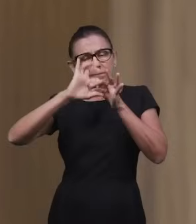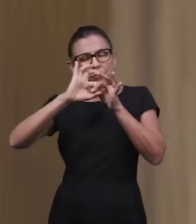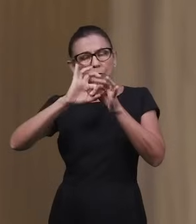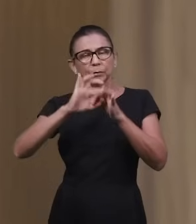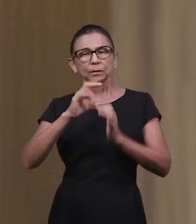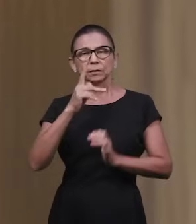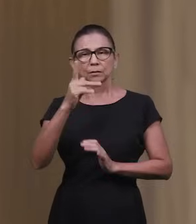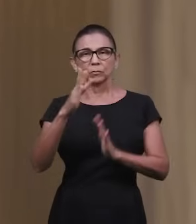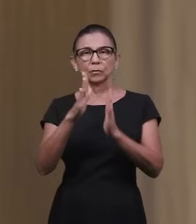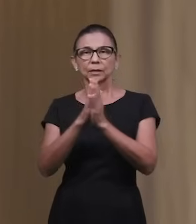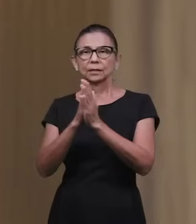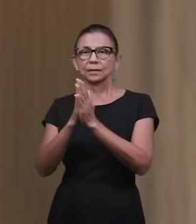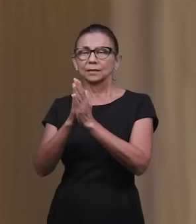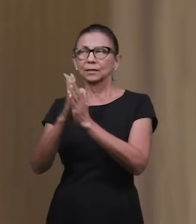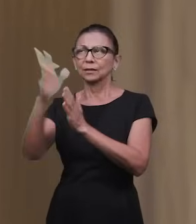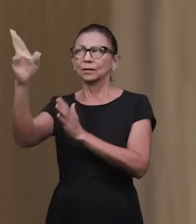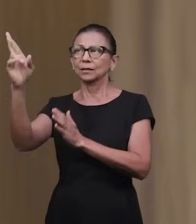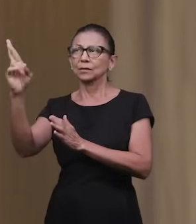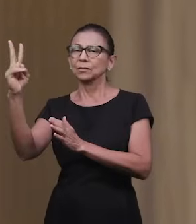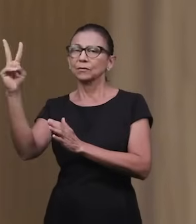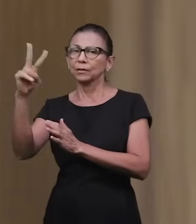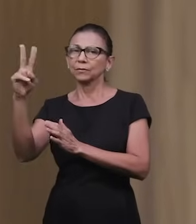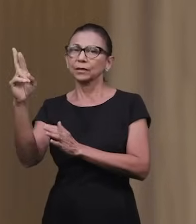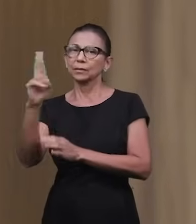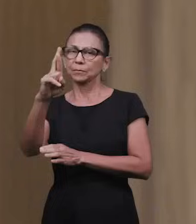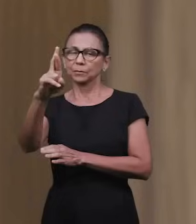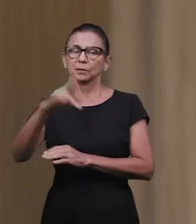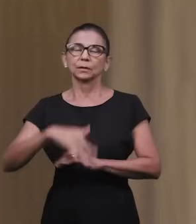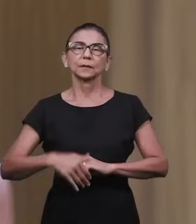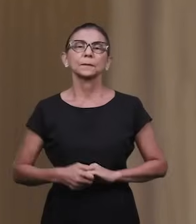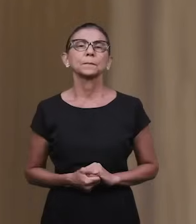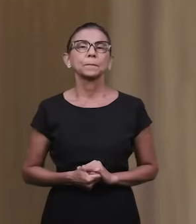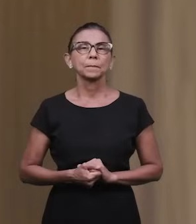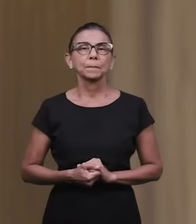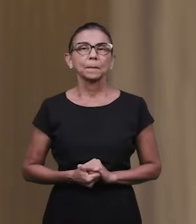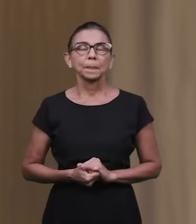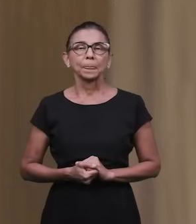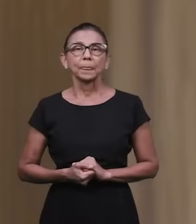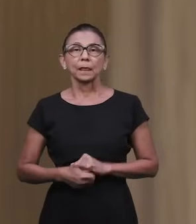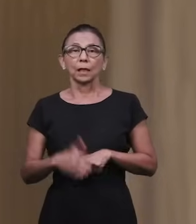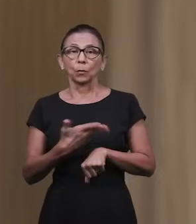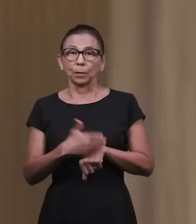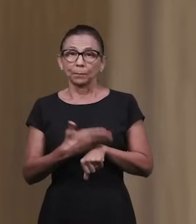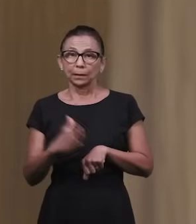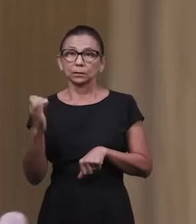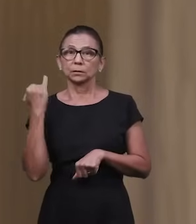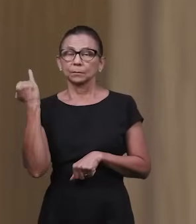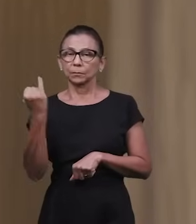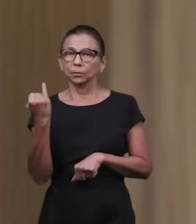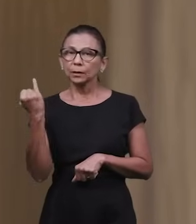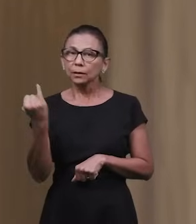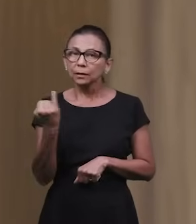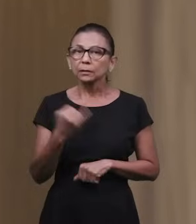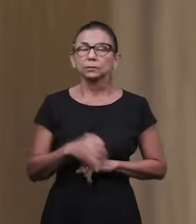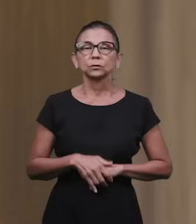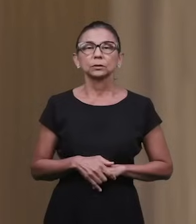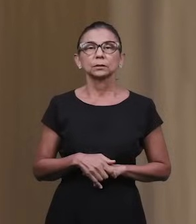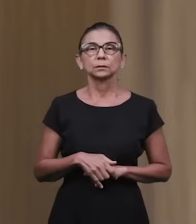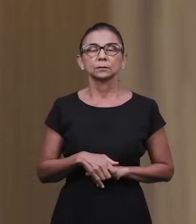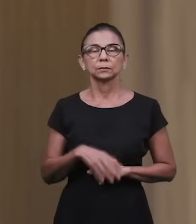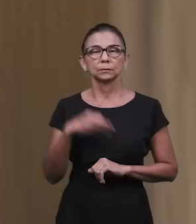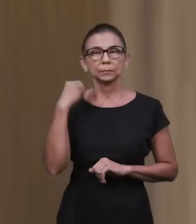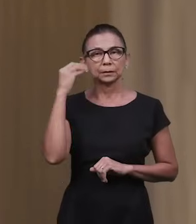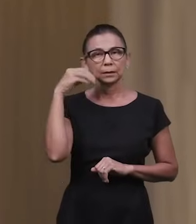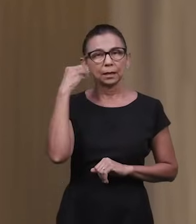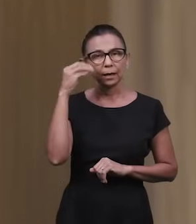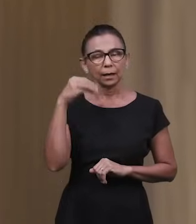oração vai ser atendida, vai ser ouvida. Louvado seja É o muito nome do importante Senhor. essa prática, né? Vivenciarmos essa prática. A oração, ela